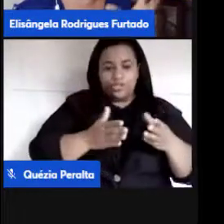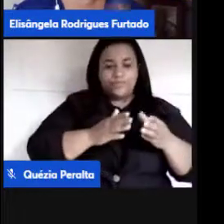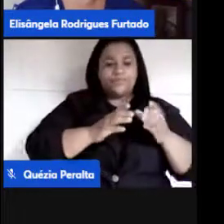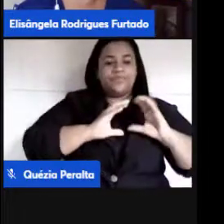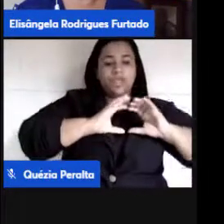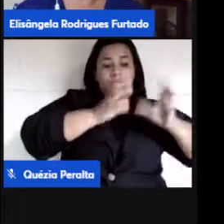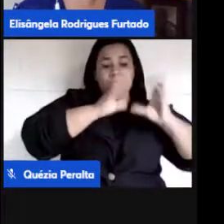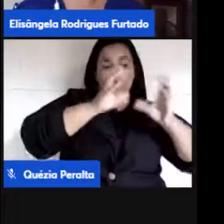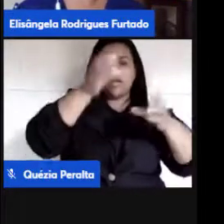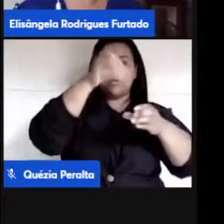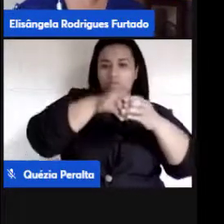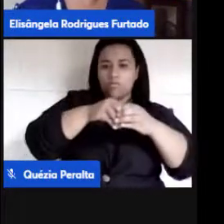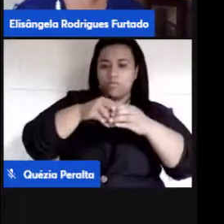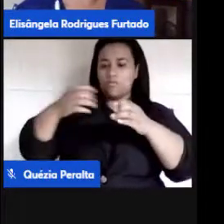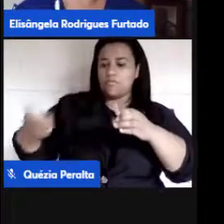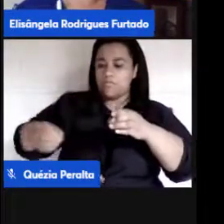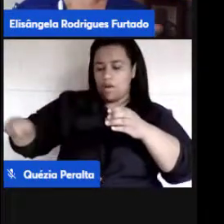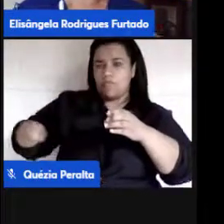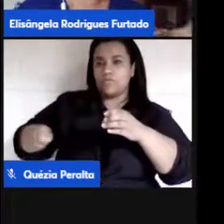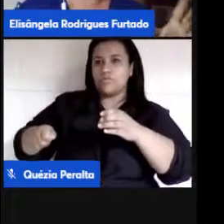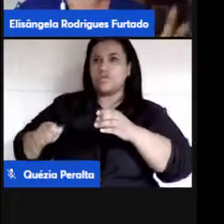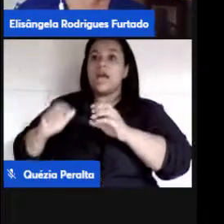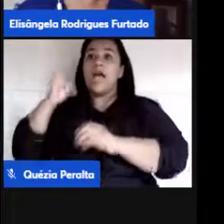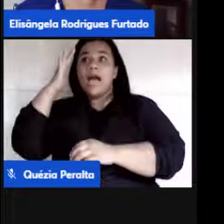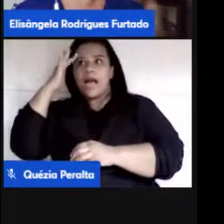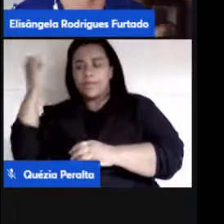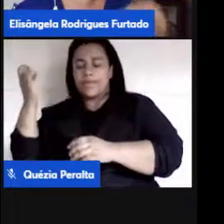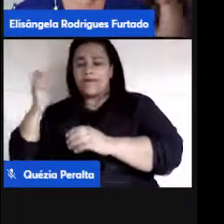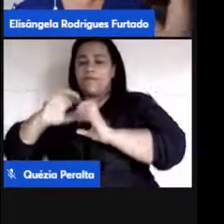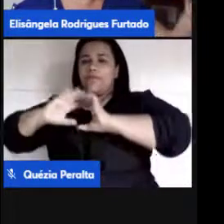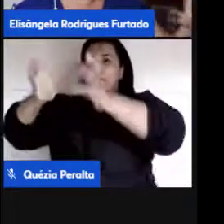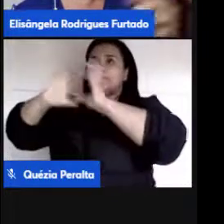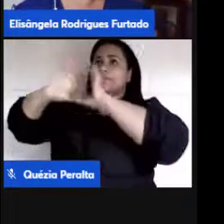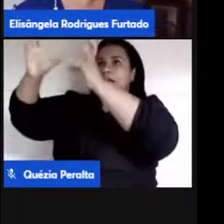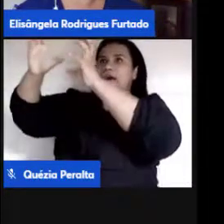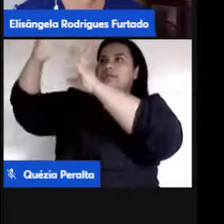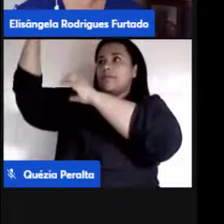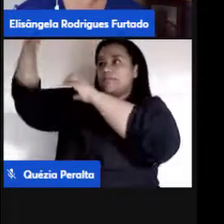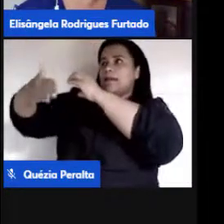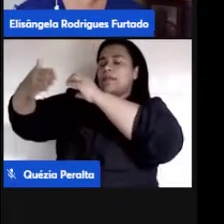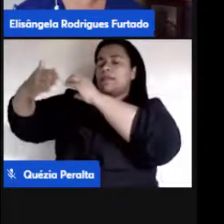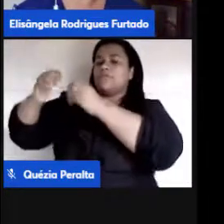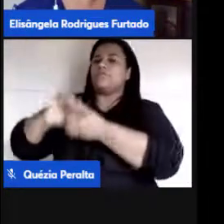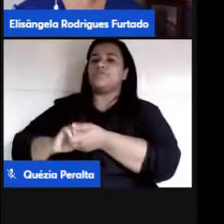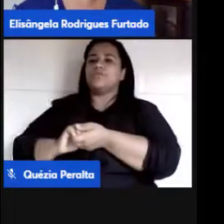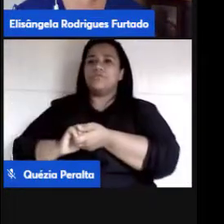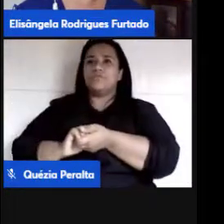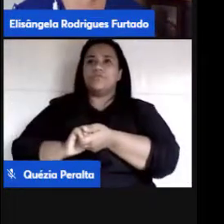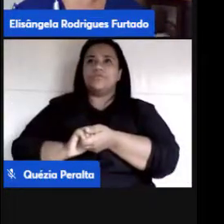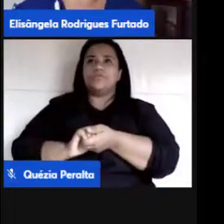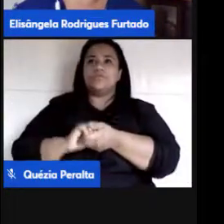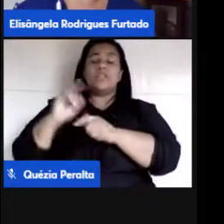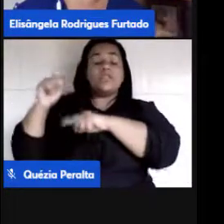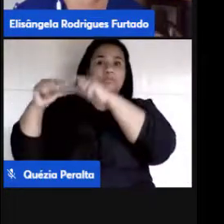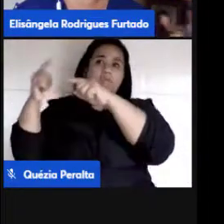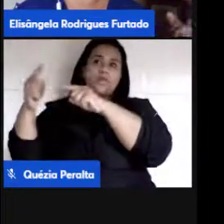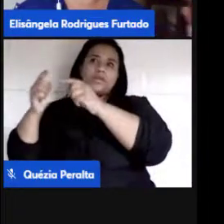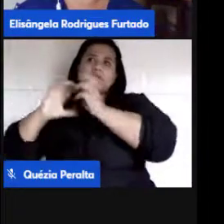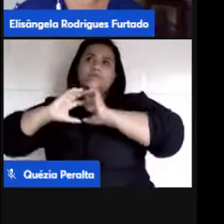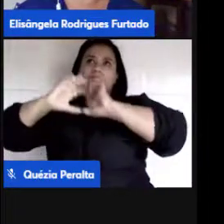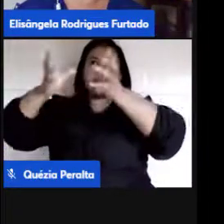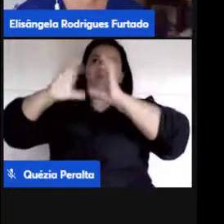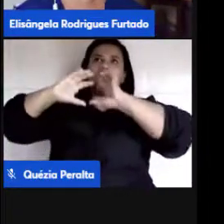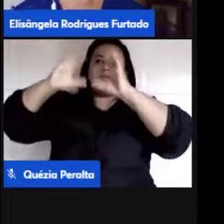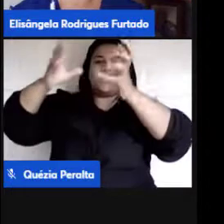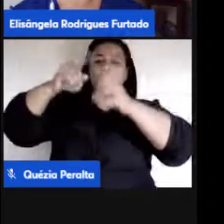na parede. Da outra vez eu posso fazer um circuito e no final eu arremesso uma bola. Então, quer dizer, eu posso planejar